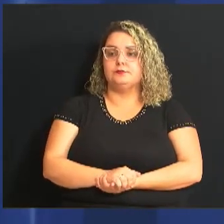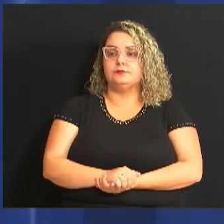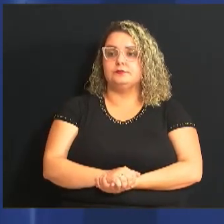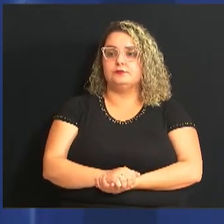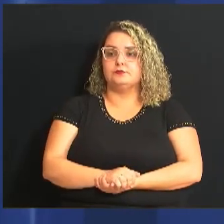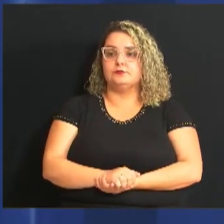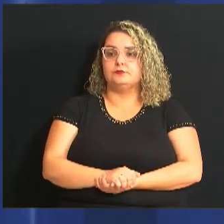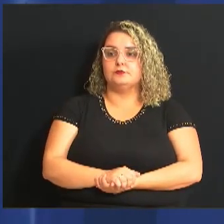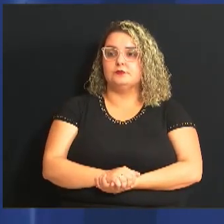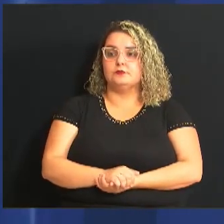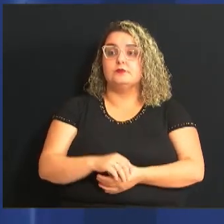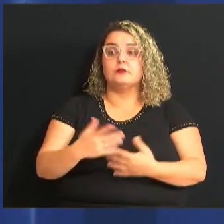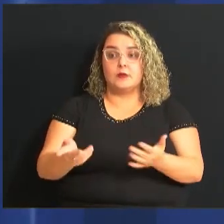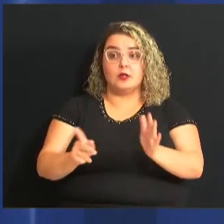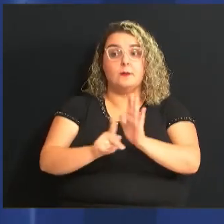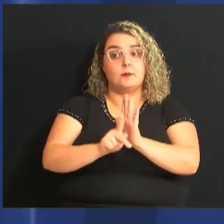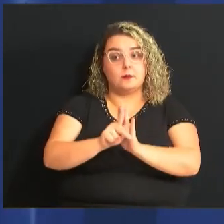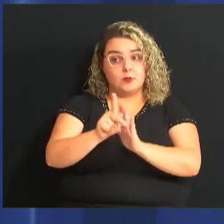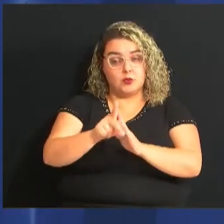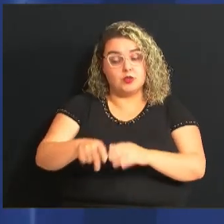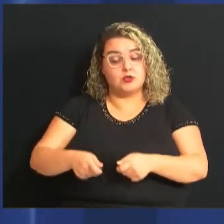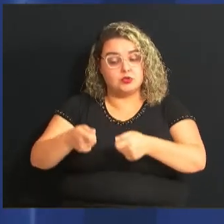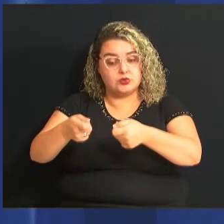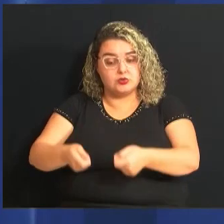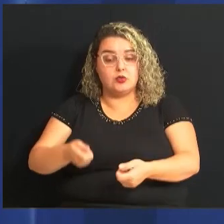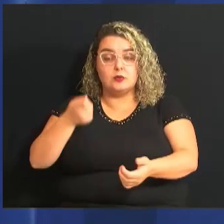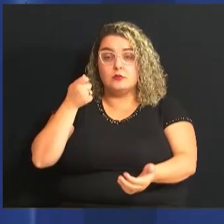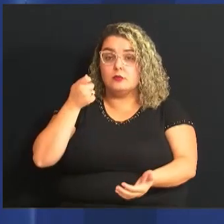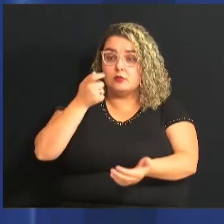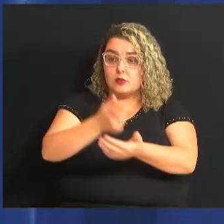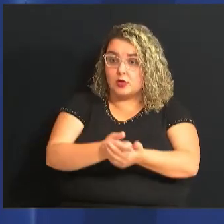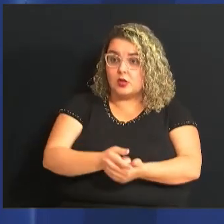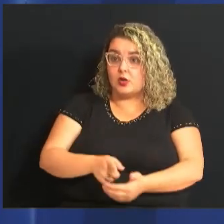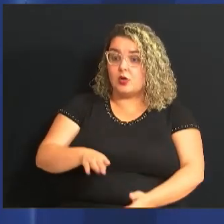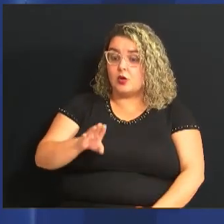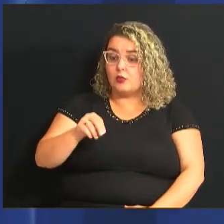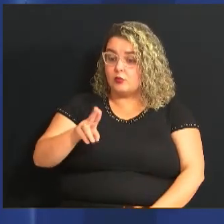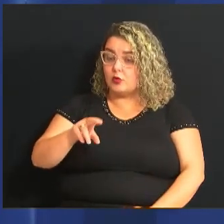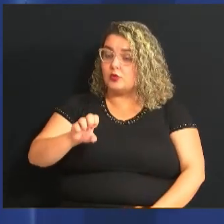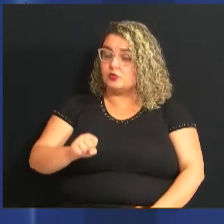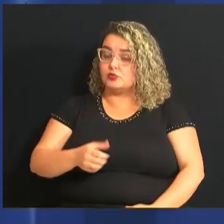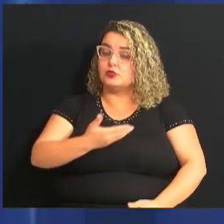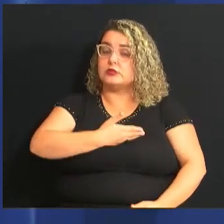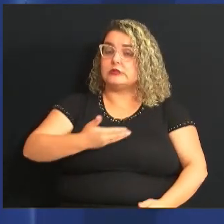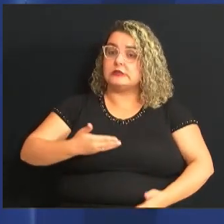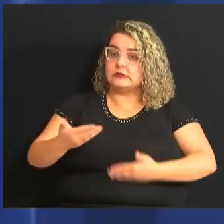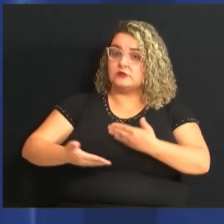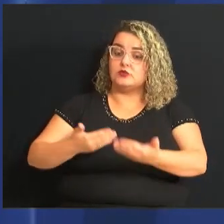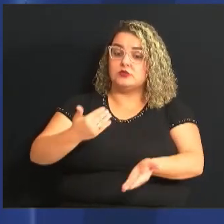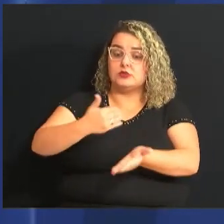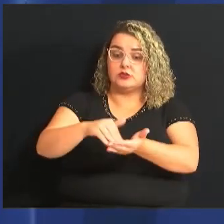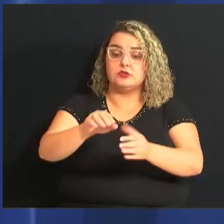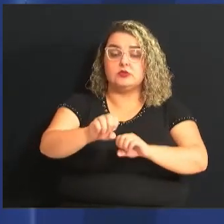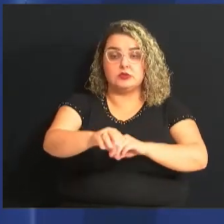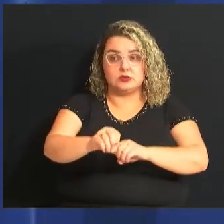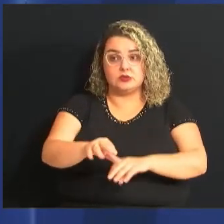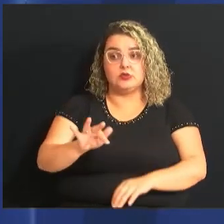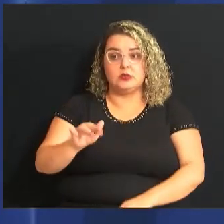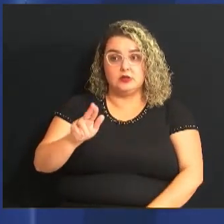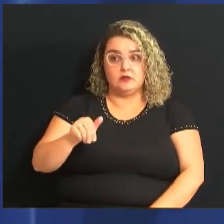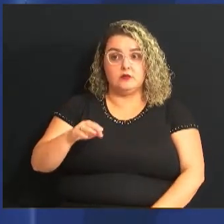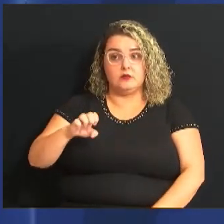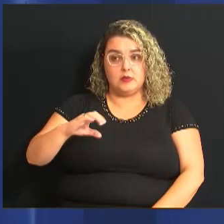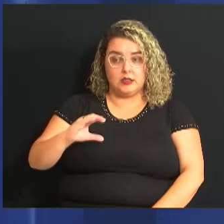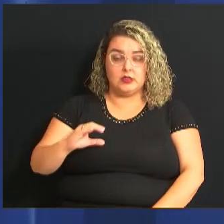E o projeto, que estabelece o pagamento de bônus a servidores da Secretaria Municipal de Educação e da FUMEC, também